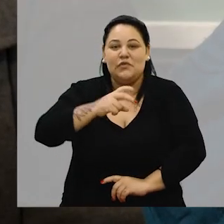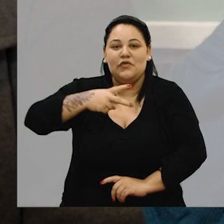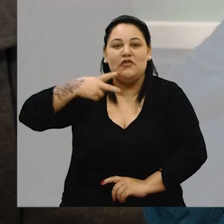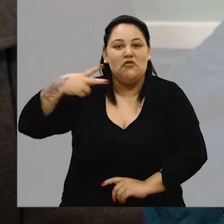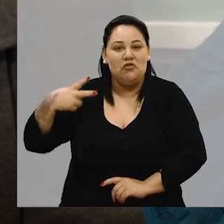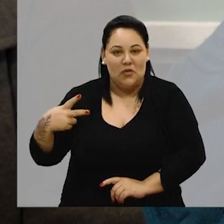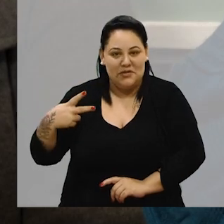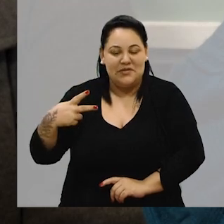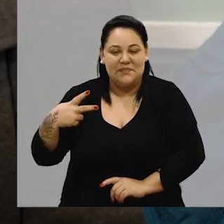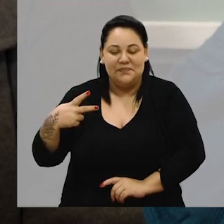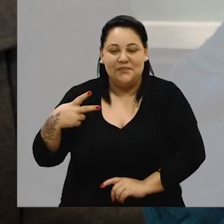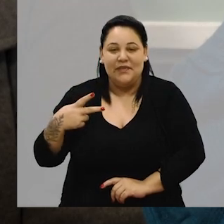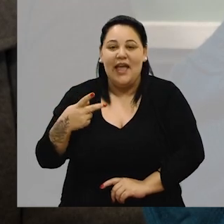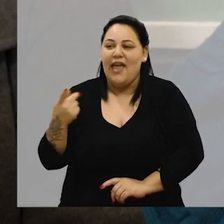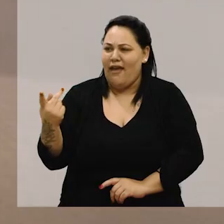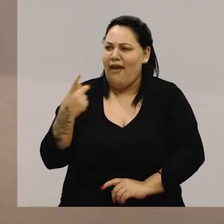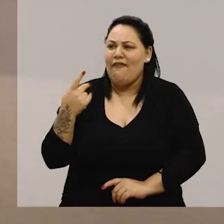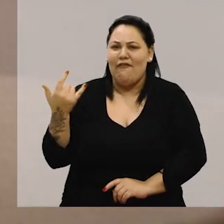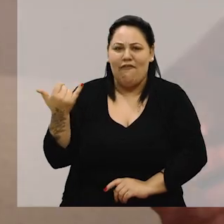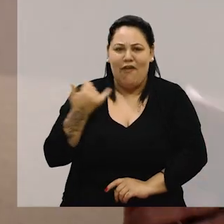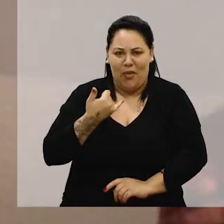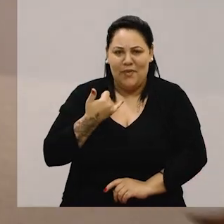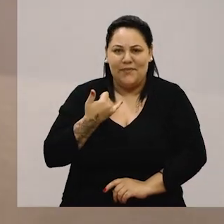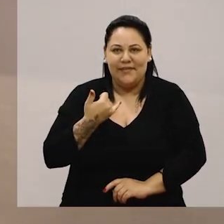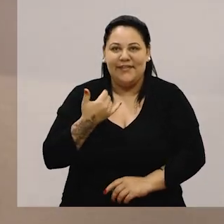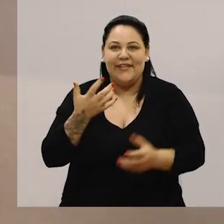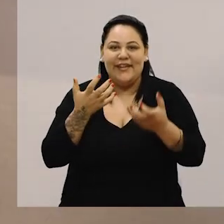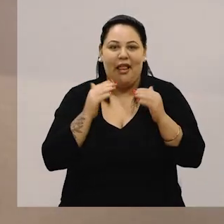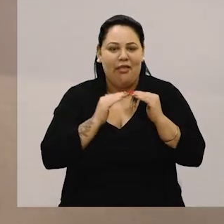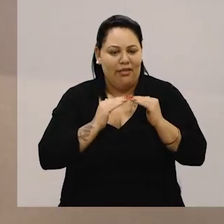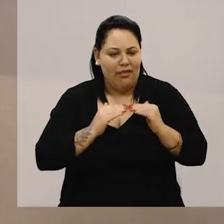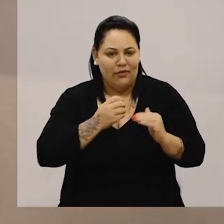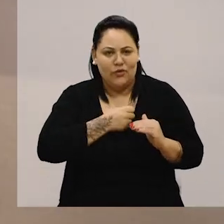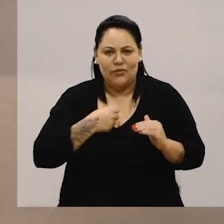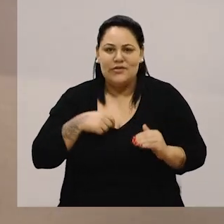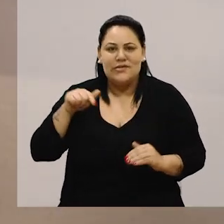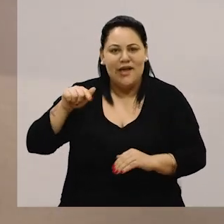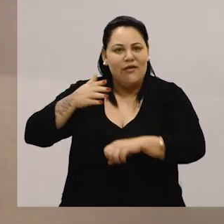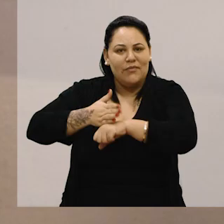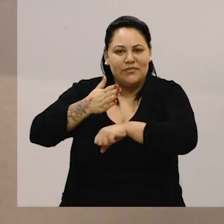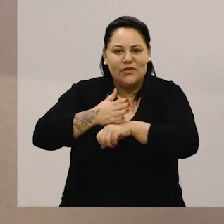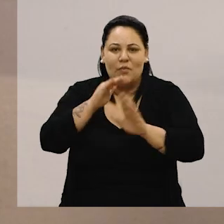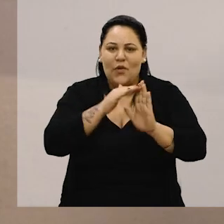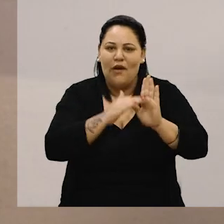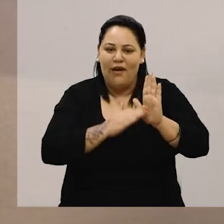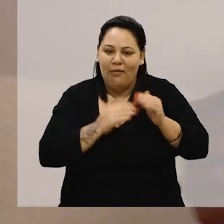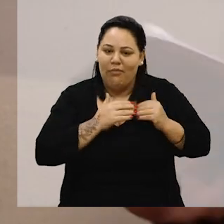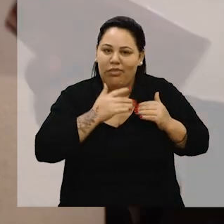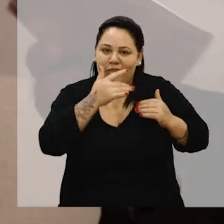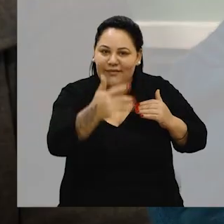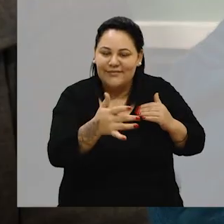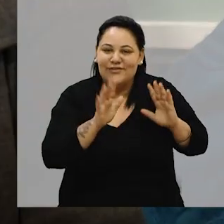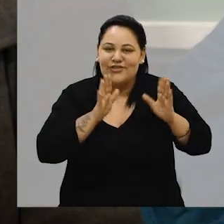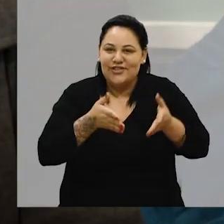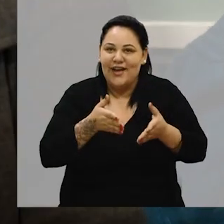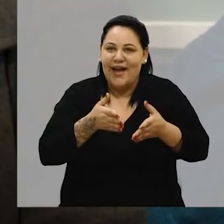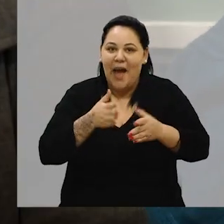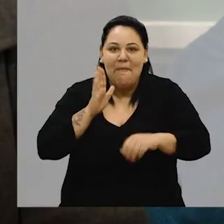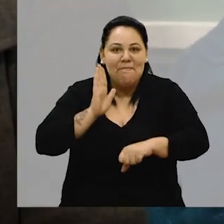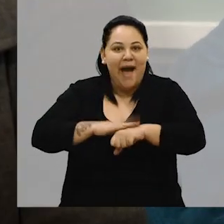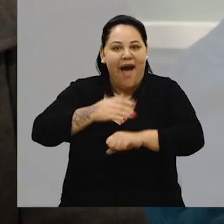2022, e ela me comentava, eu até queria bater os números, 7 participações no programa. Ao longo desse percurso ela foi a